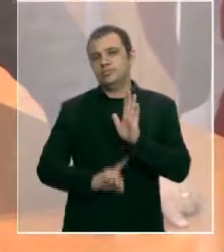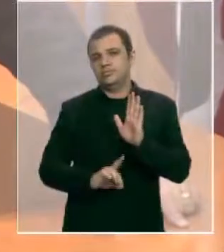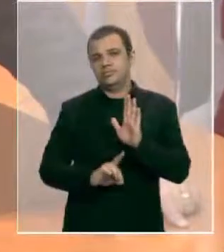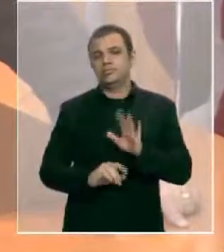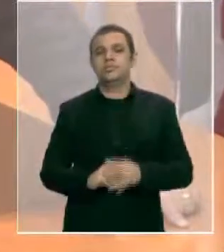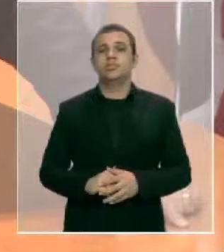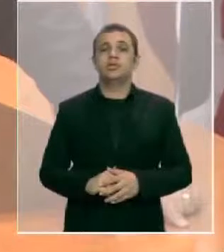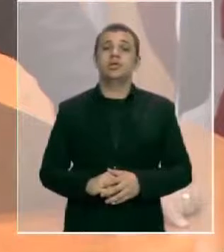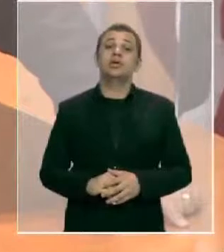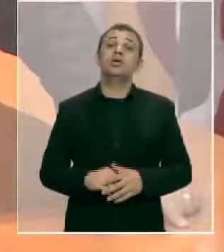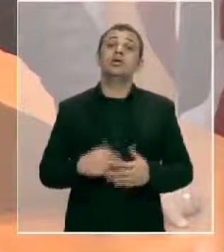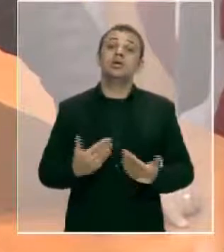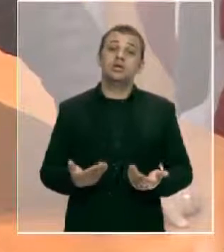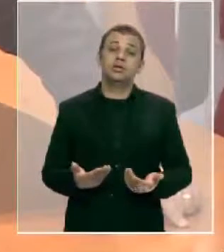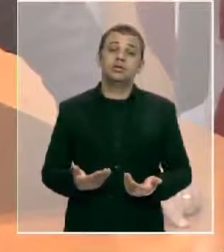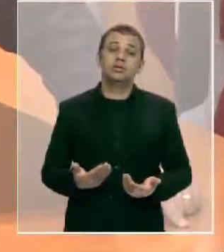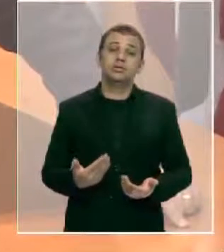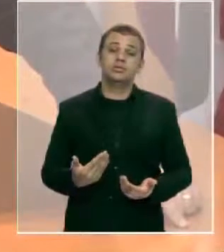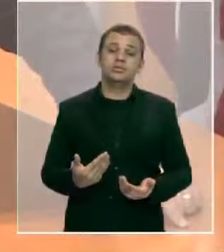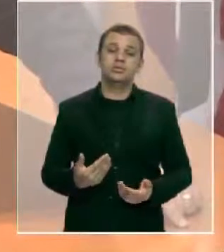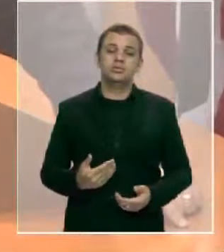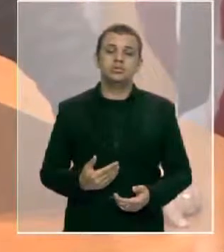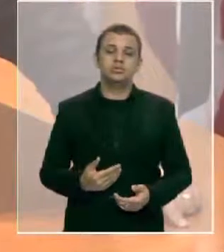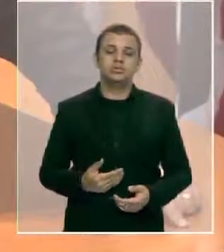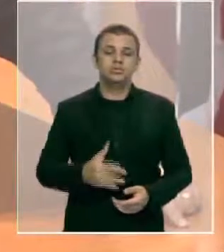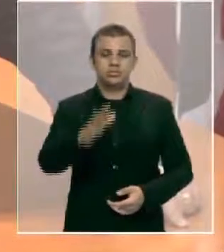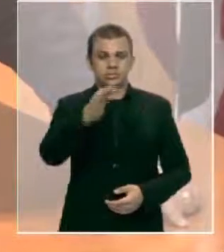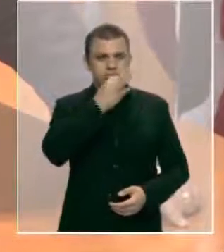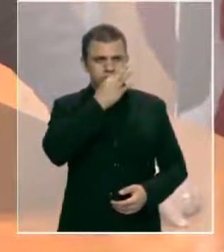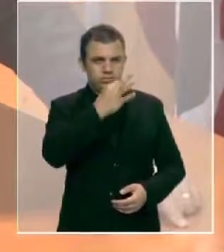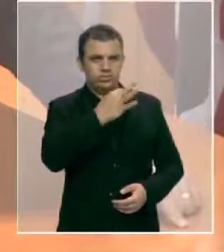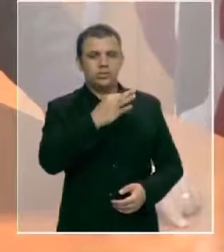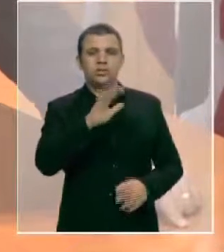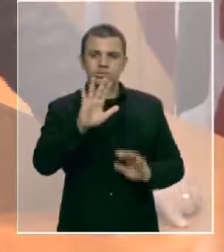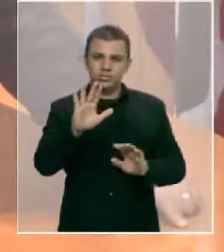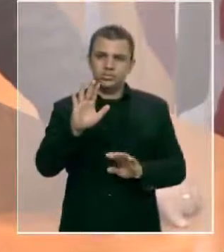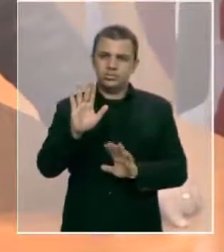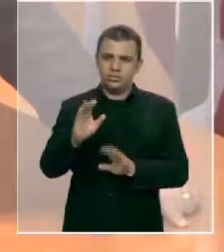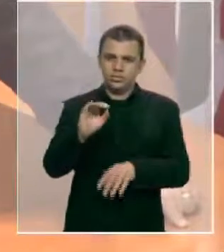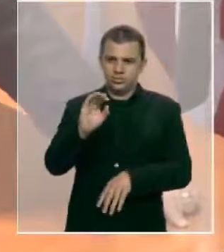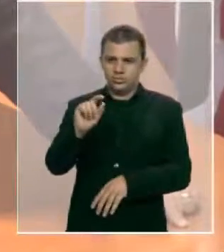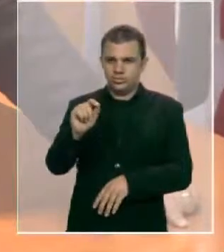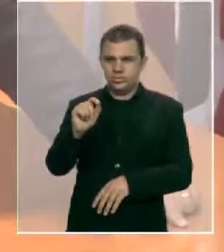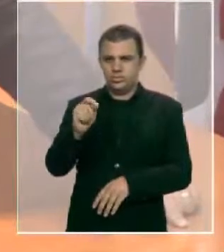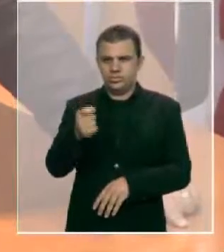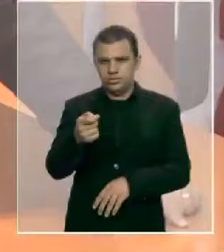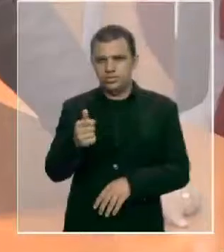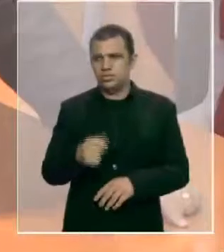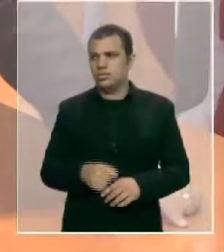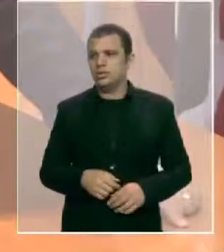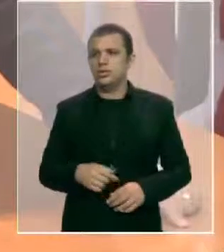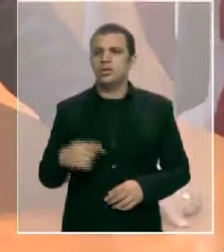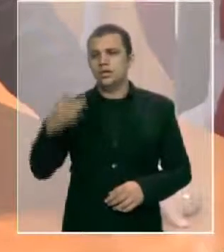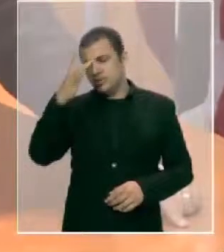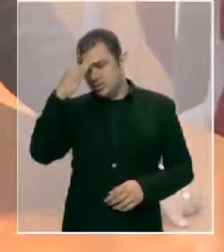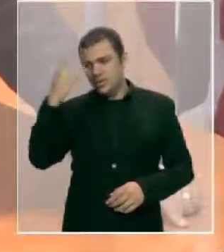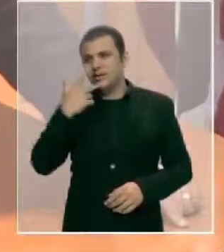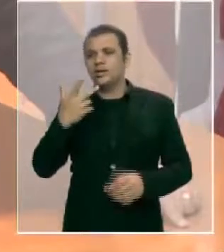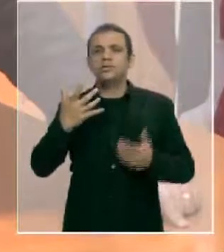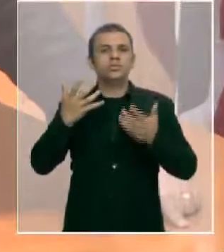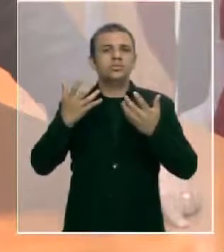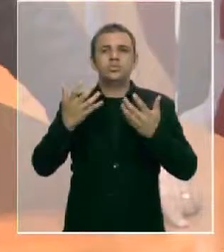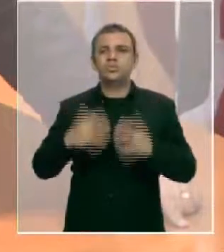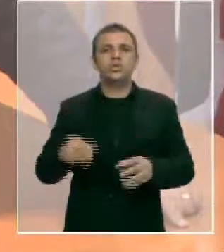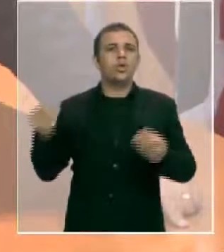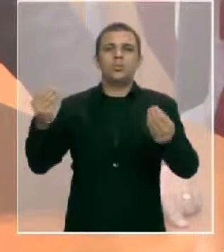quando você por pode muito me dar uma tempo, parte? Questão só de um ordem? minutinho, deputado Cristóvão. Okay. Quando por muito tempo é negado esse direito, muitas vezes as pessoas